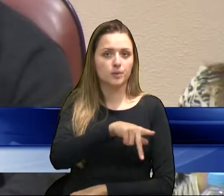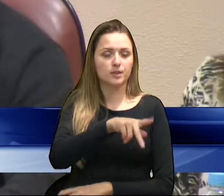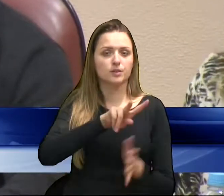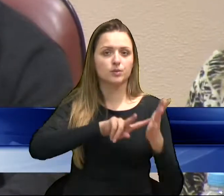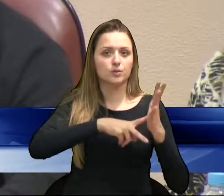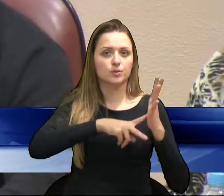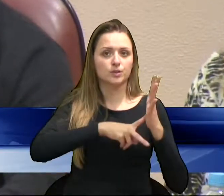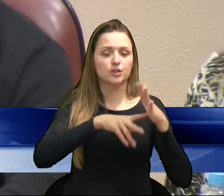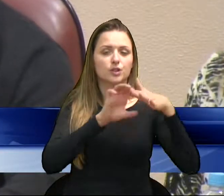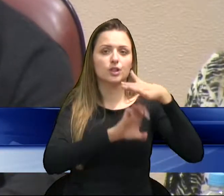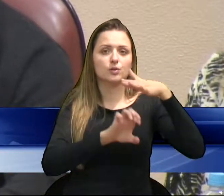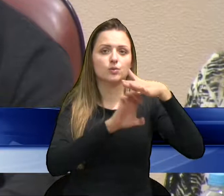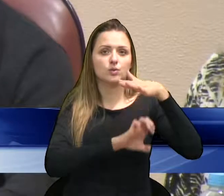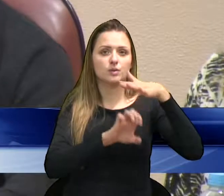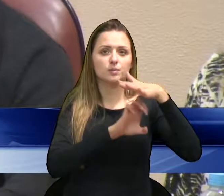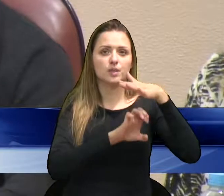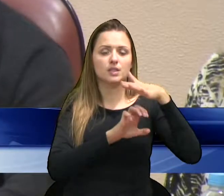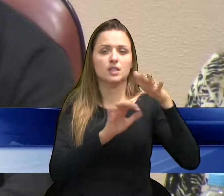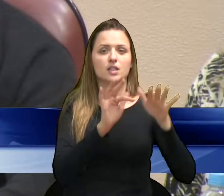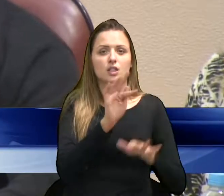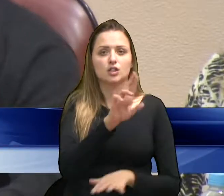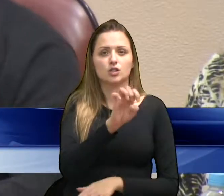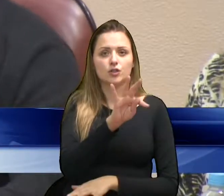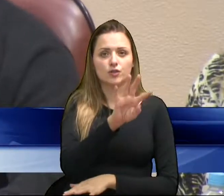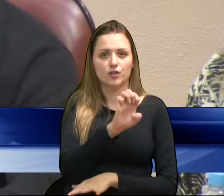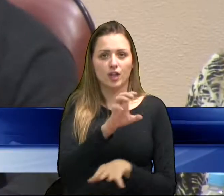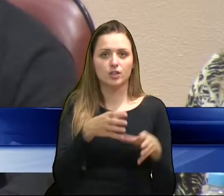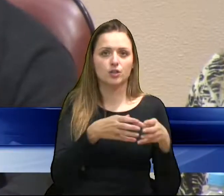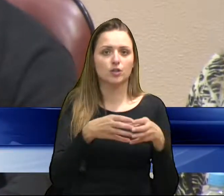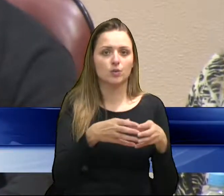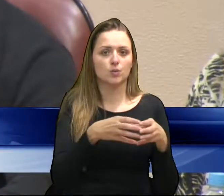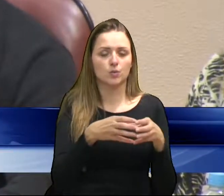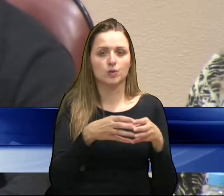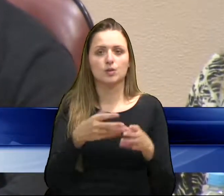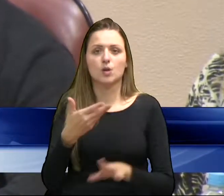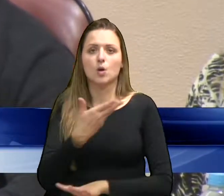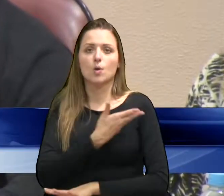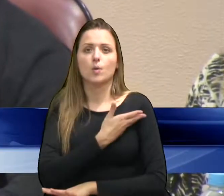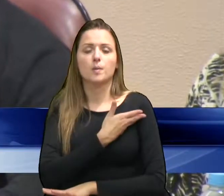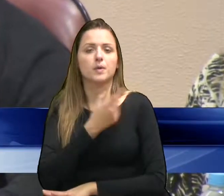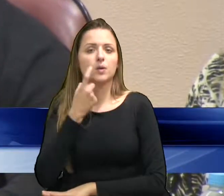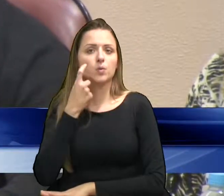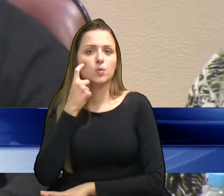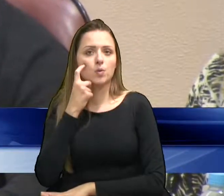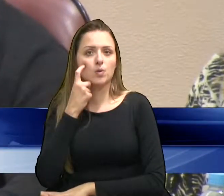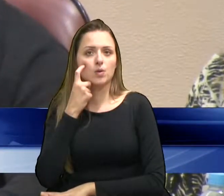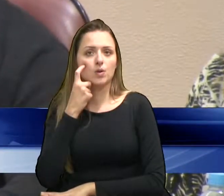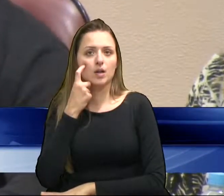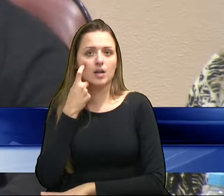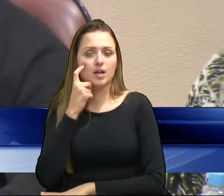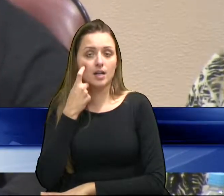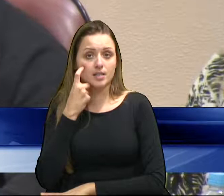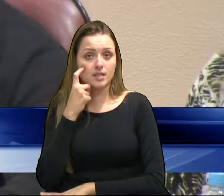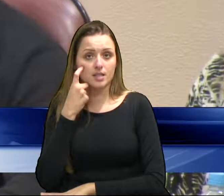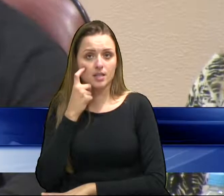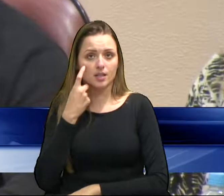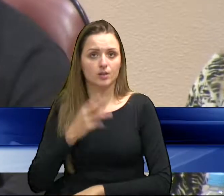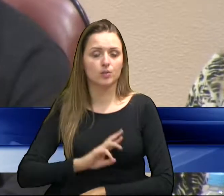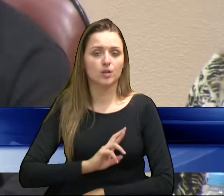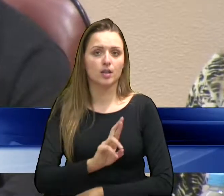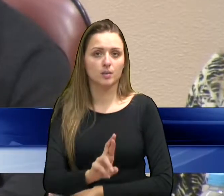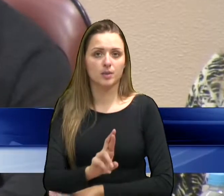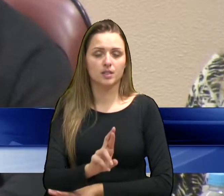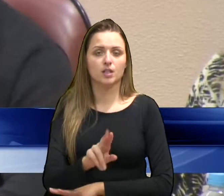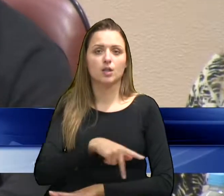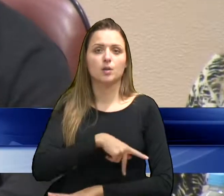Sindicato das Empresas de Fretamento e Turismo. Nosso amigo Cassiano Fontana, representante, presidente da